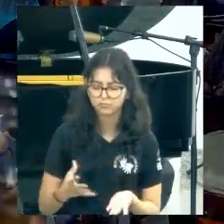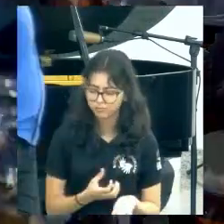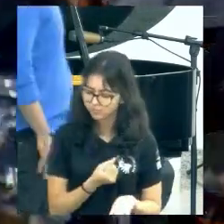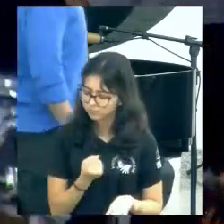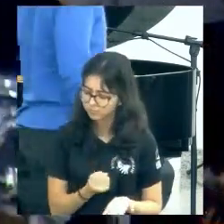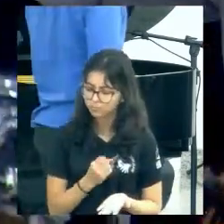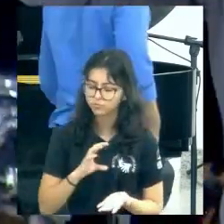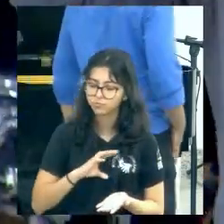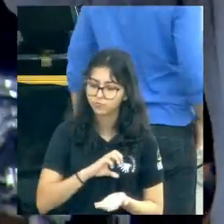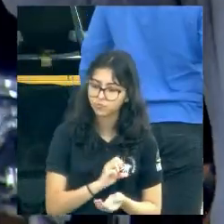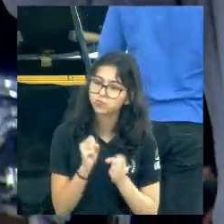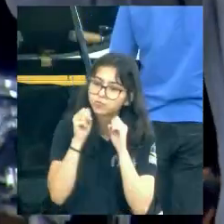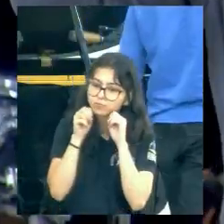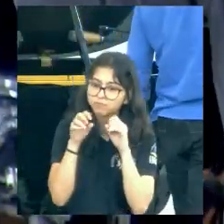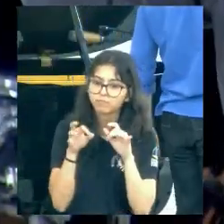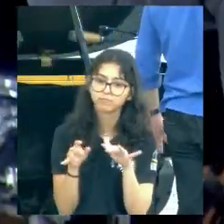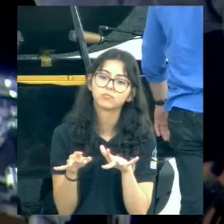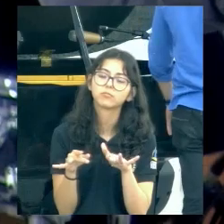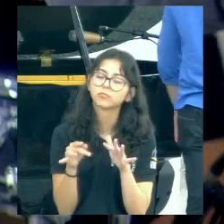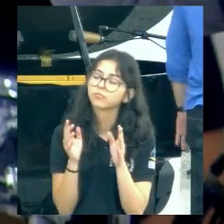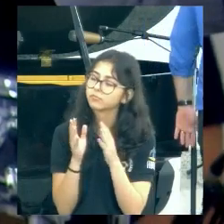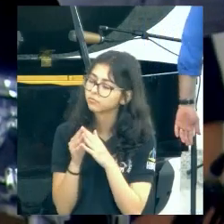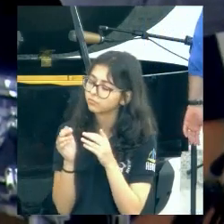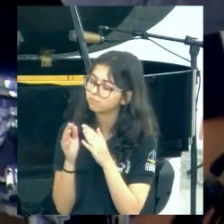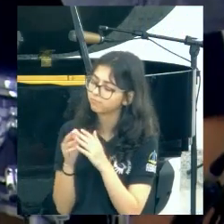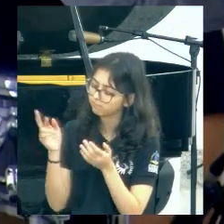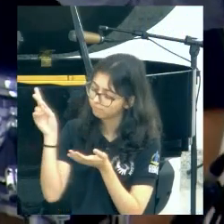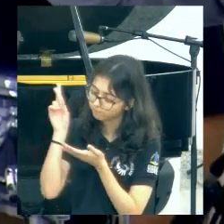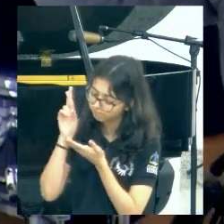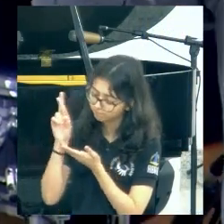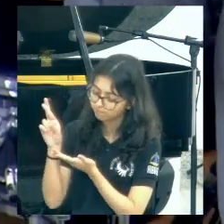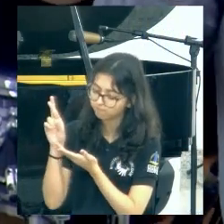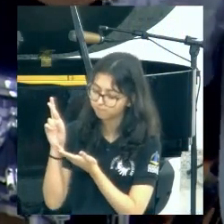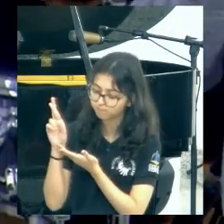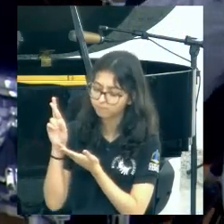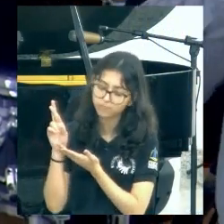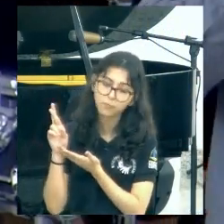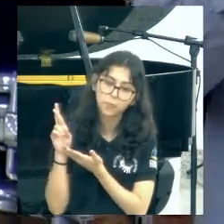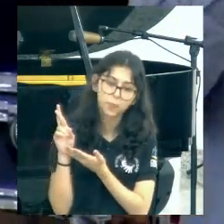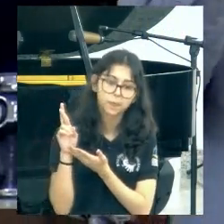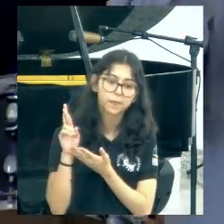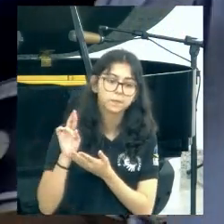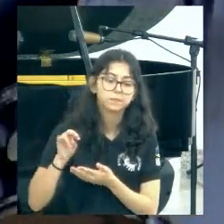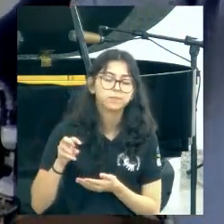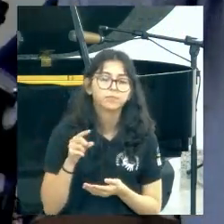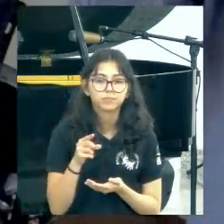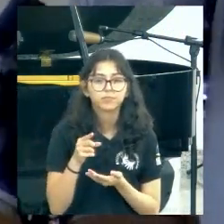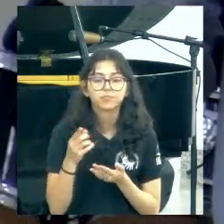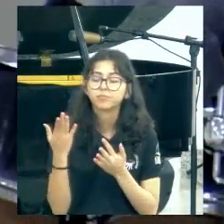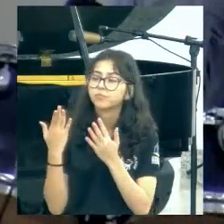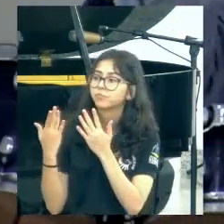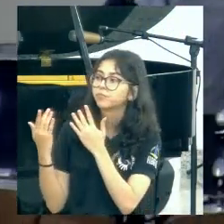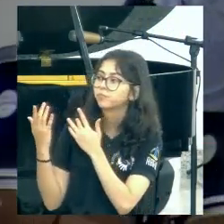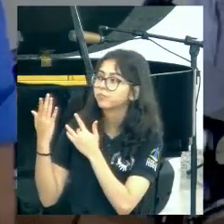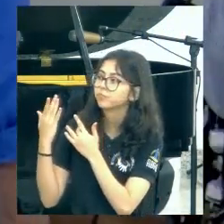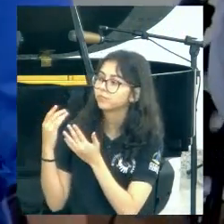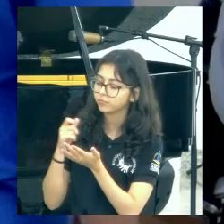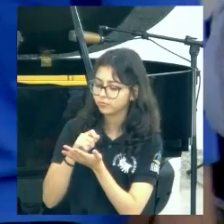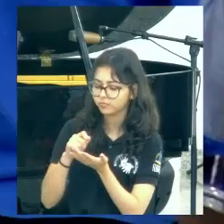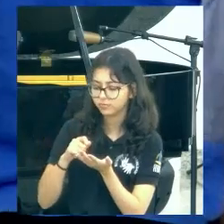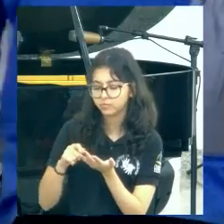bênção. Peça isso ao Senhor. Se porventura lá atrás você escreveu no coração de